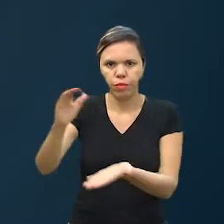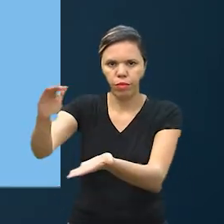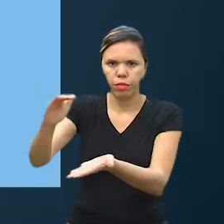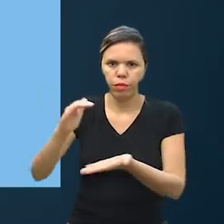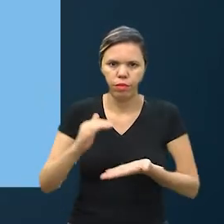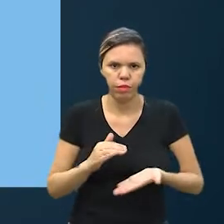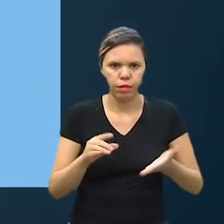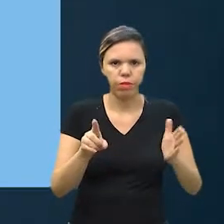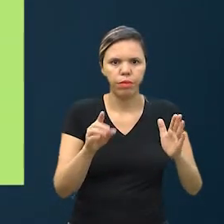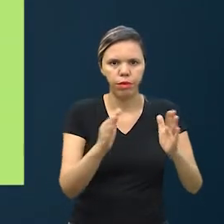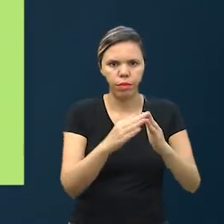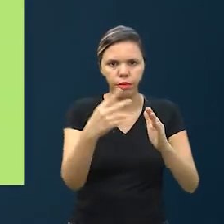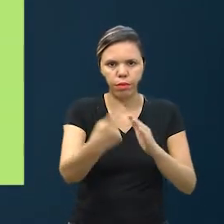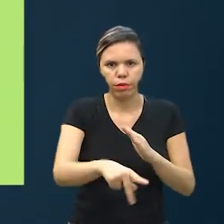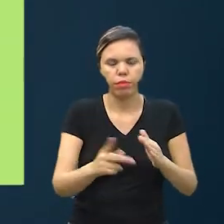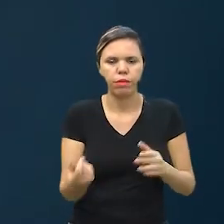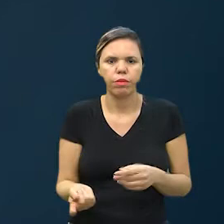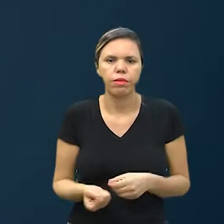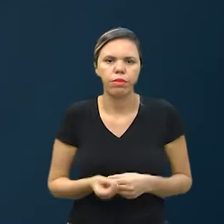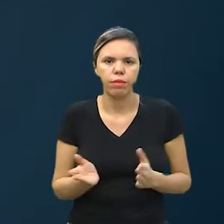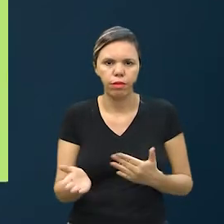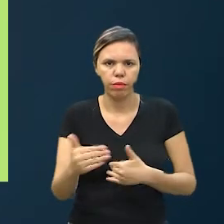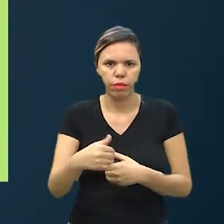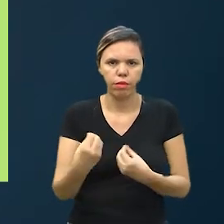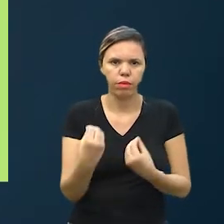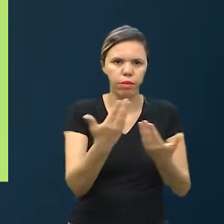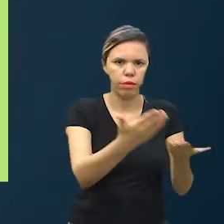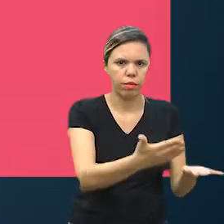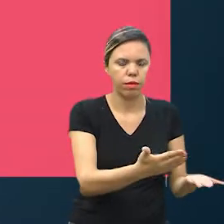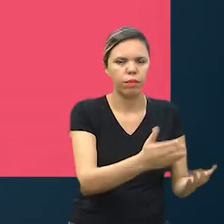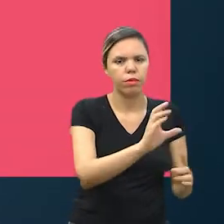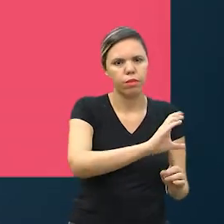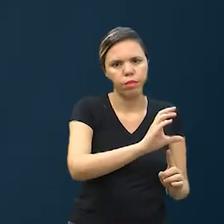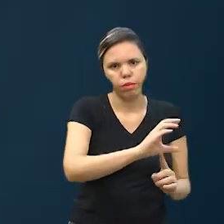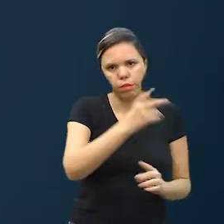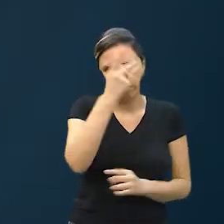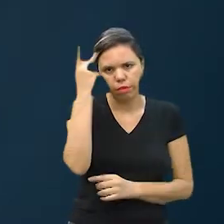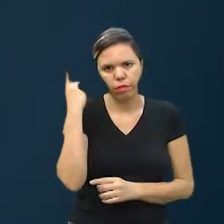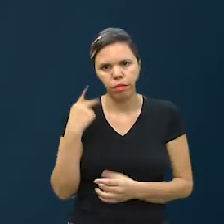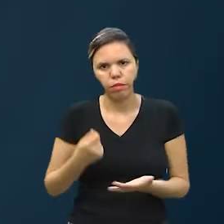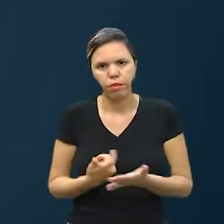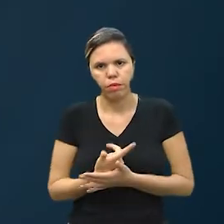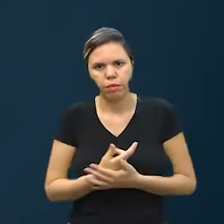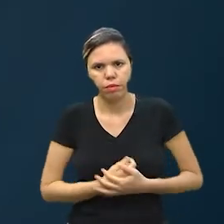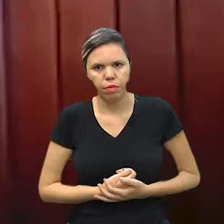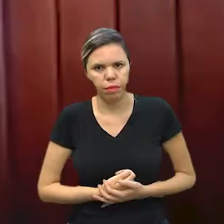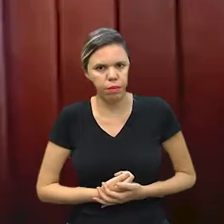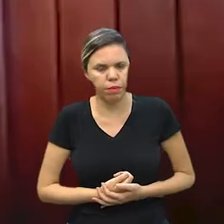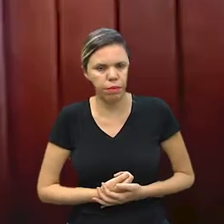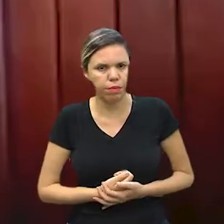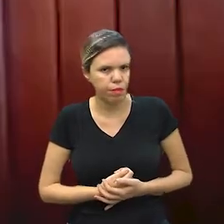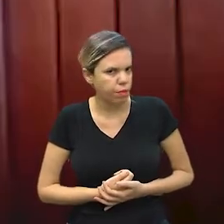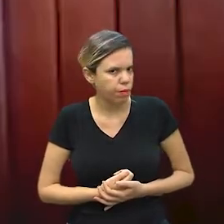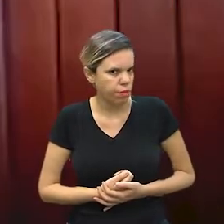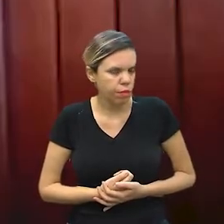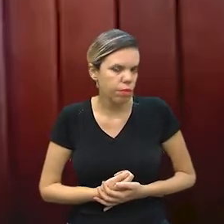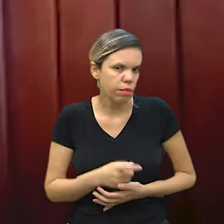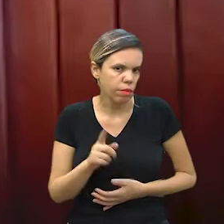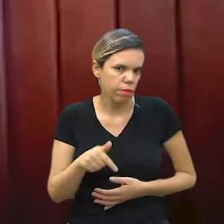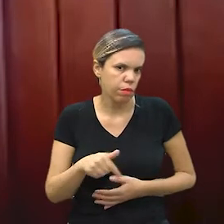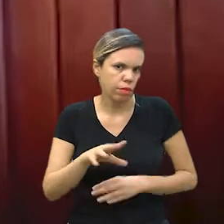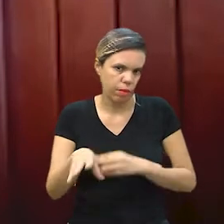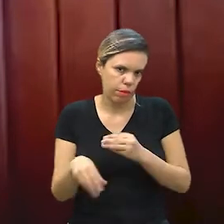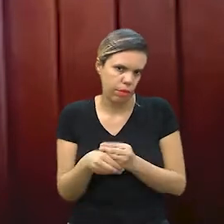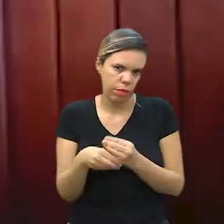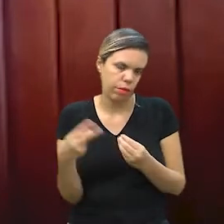na propriedade dele, montamos essas cestas e entregamos para o consumidor final. E acredito que isso